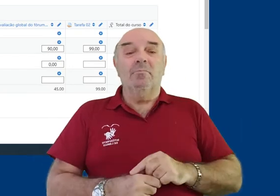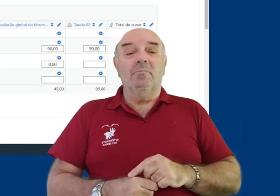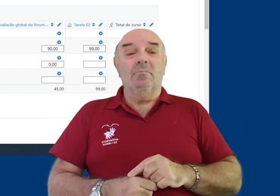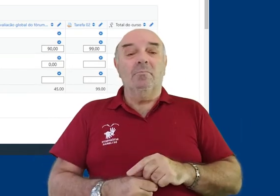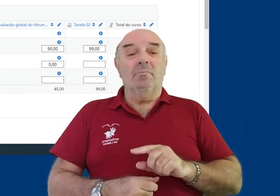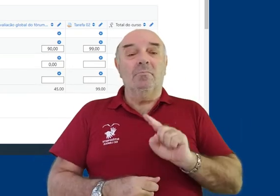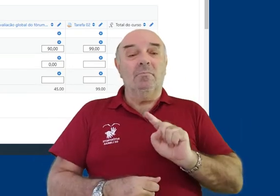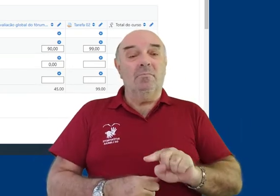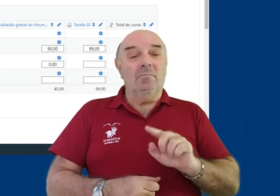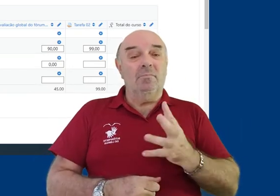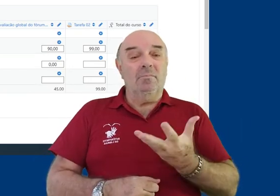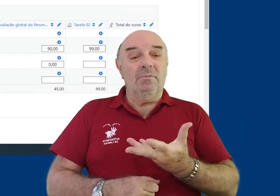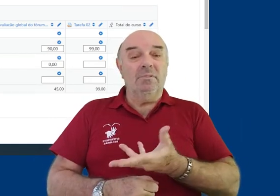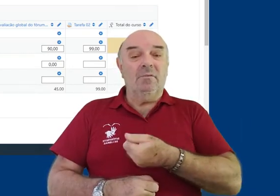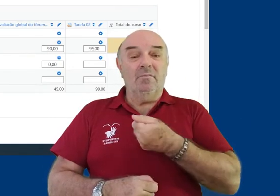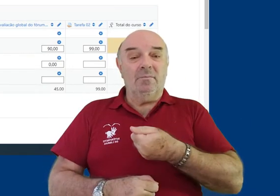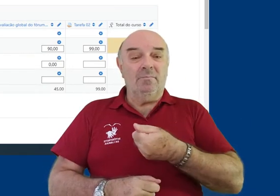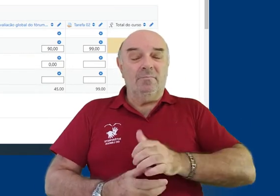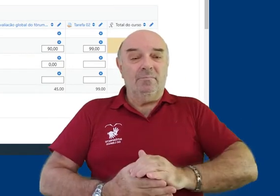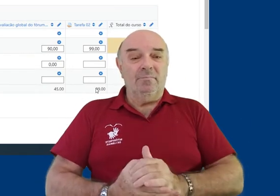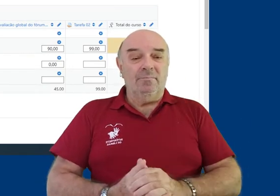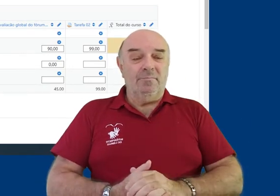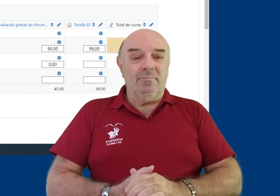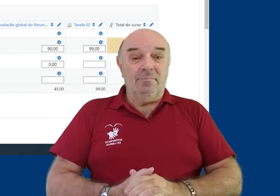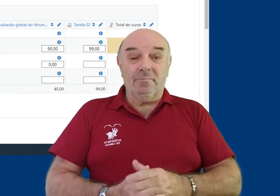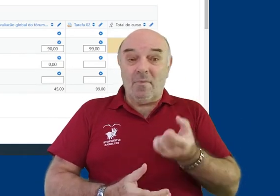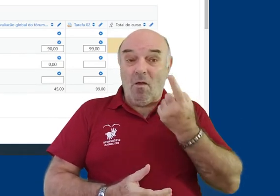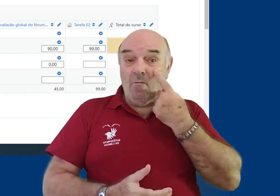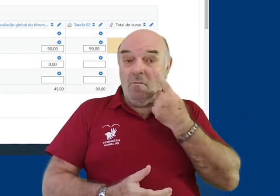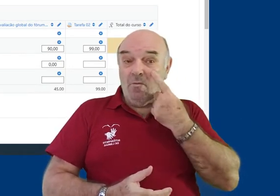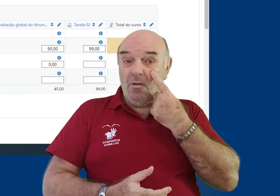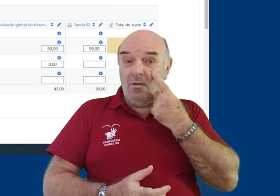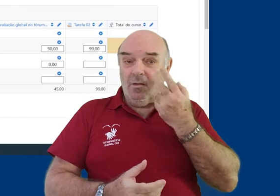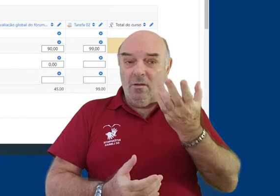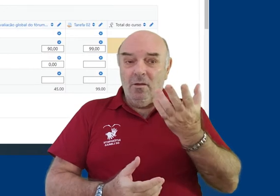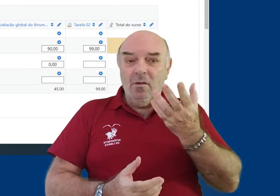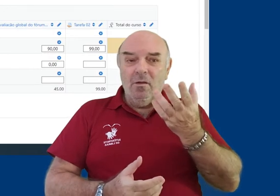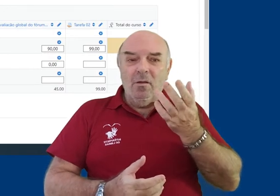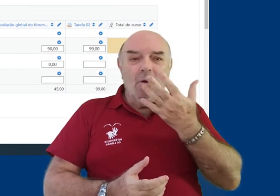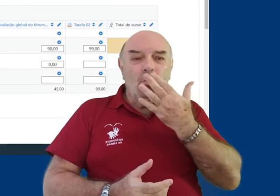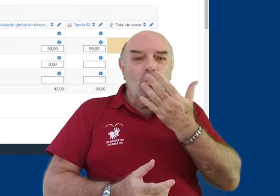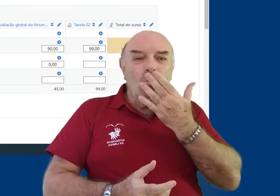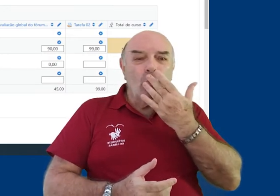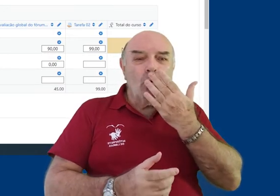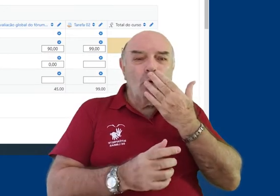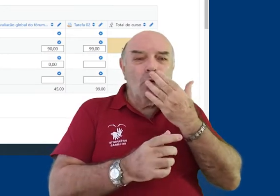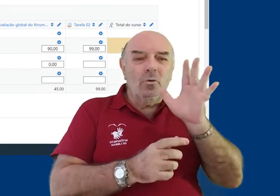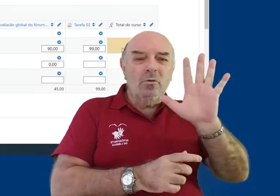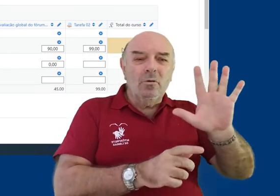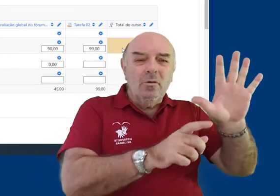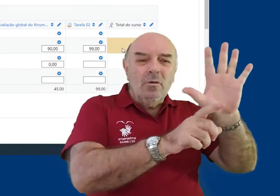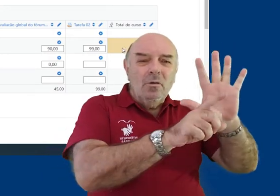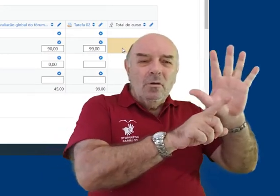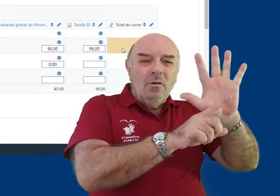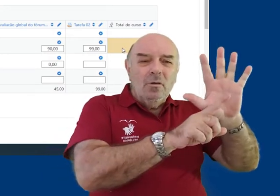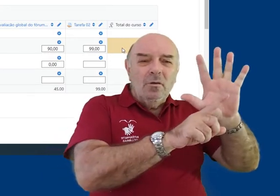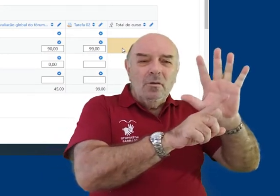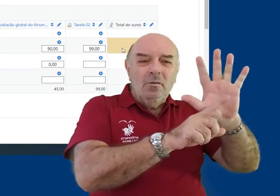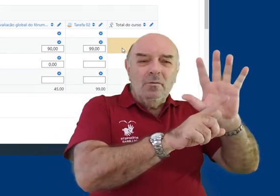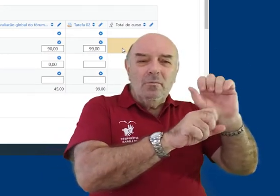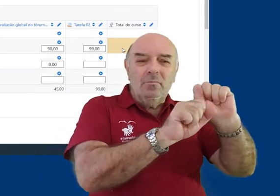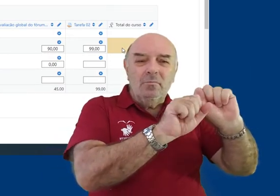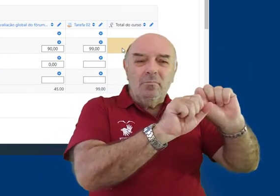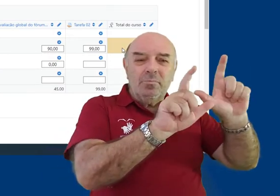posso salvar as mudanças. Reparem que a cor de fundo da nota fica